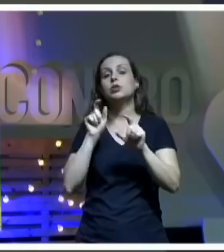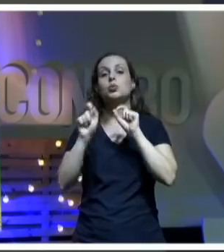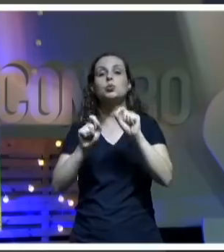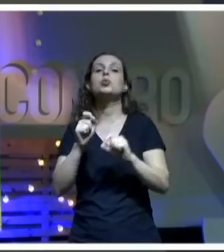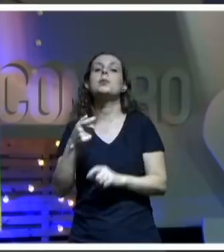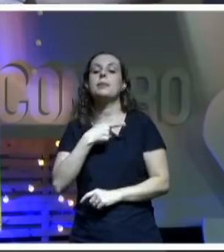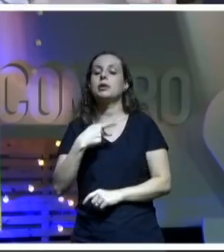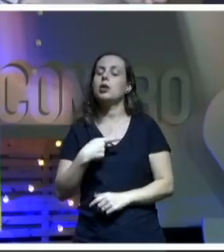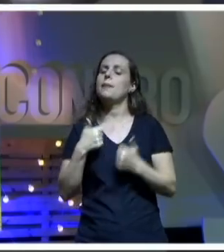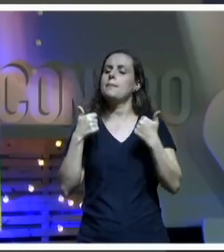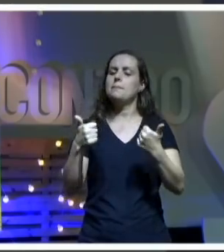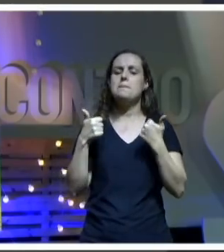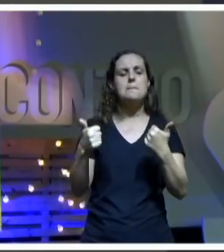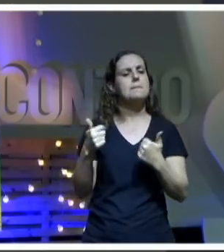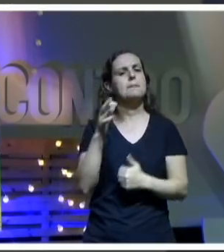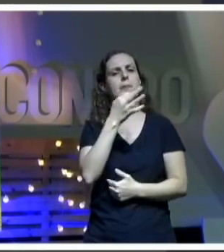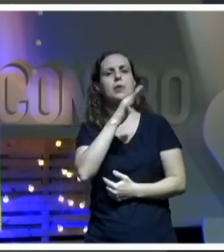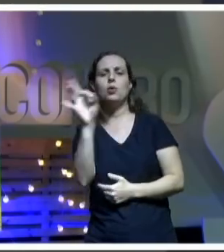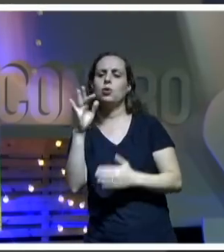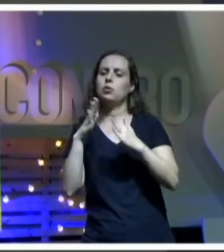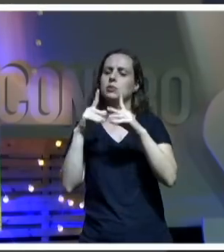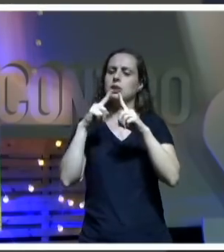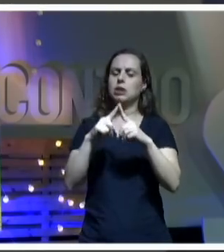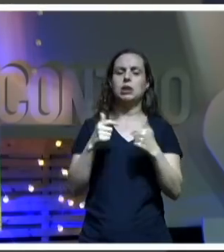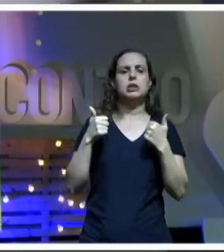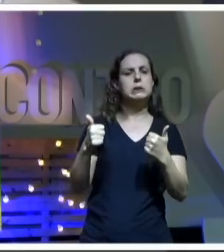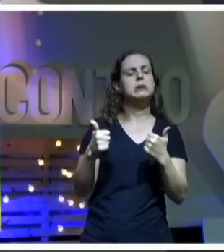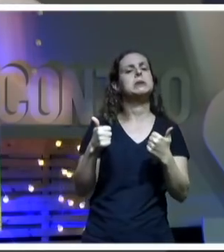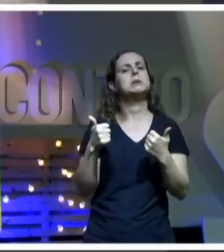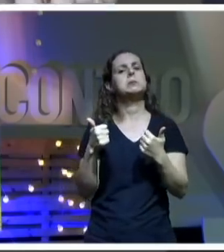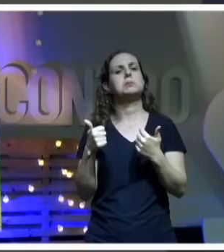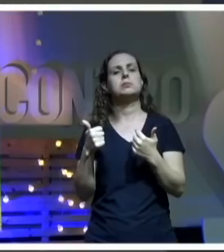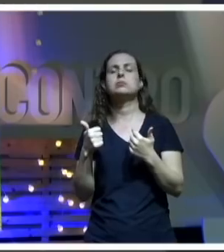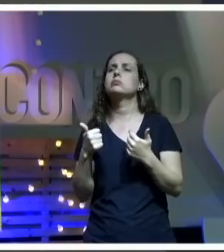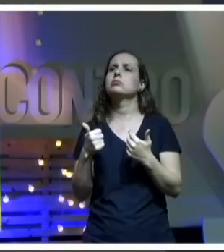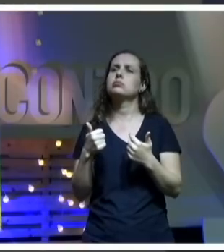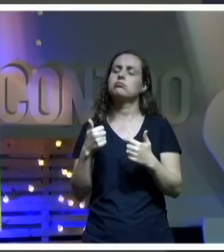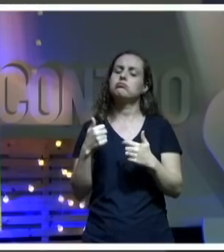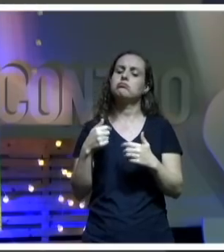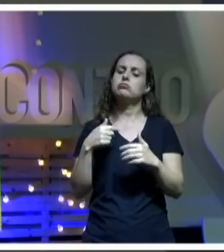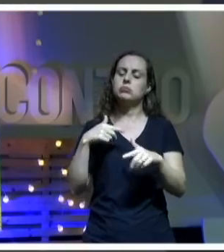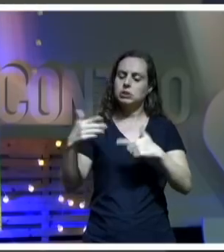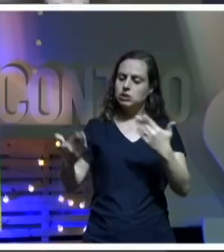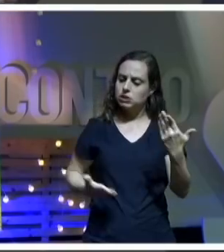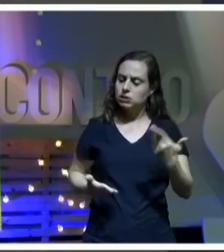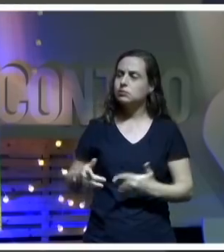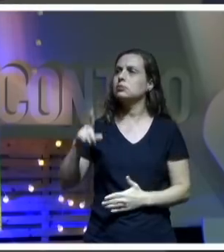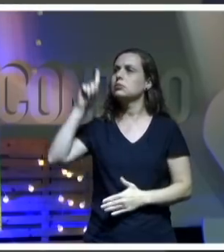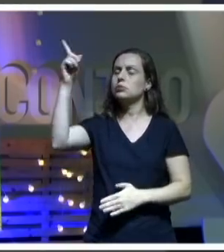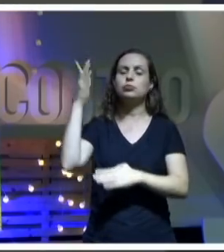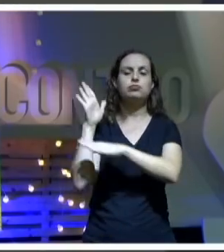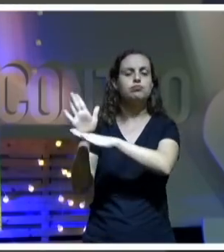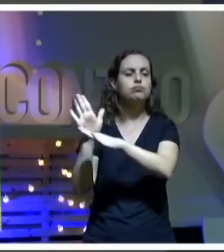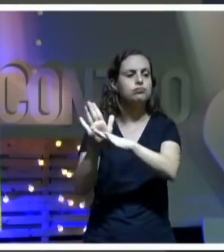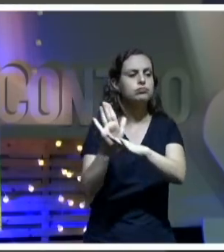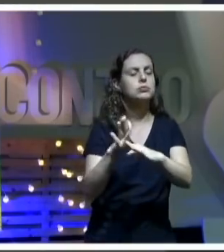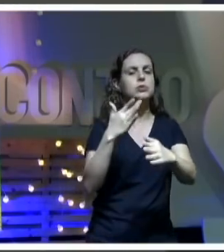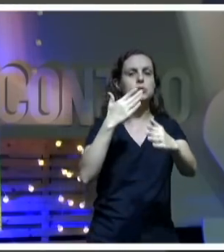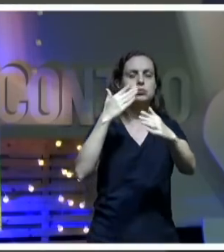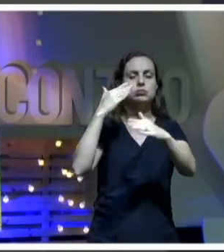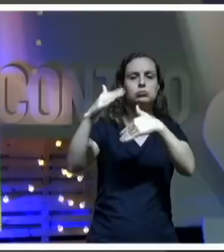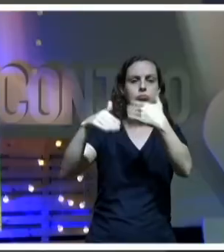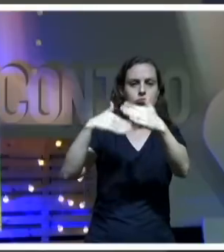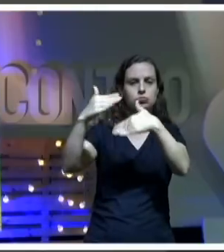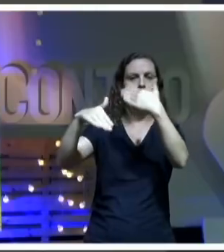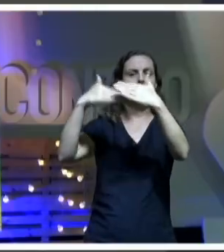pastores que estavam bem nas suas igrejas tinham toda a possibilidade de desenvolverem o corpo de cristo ali bem